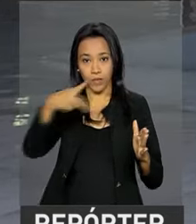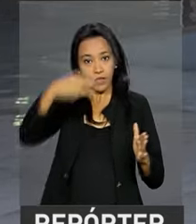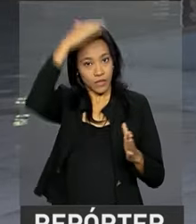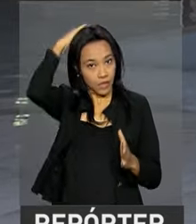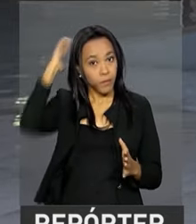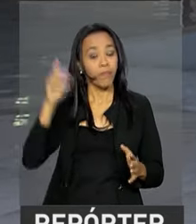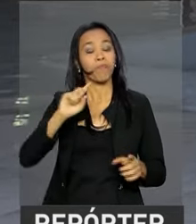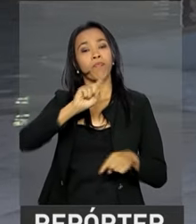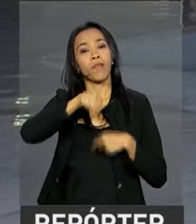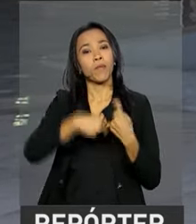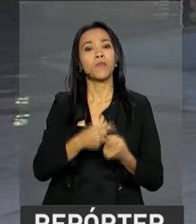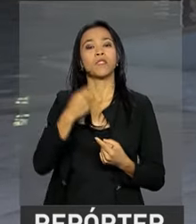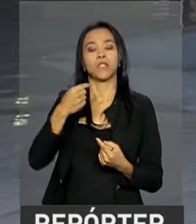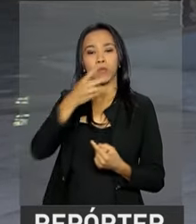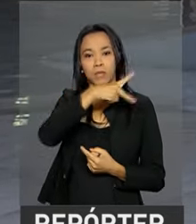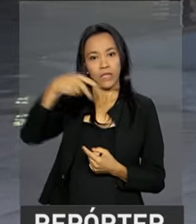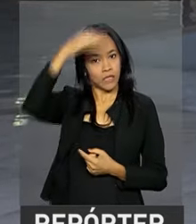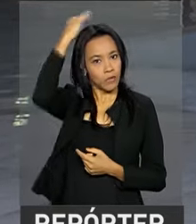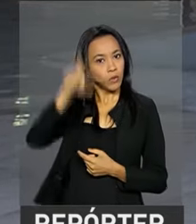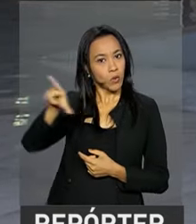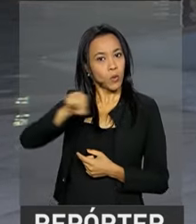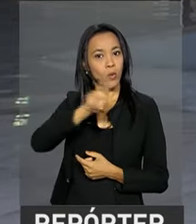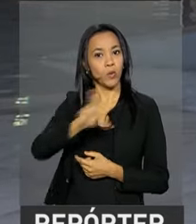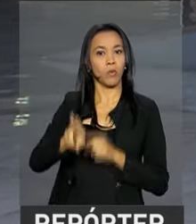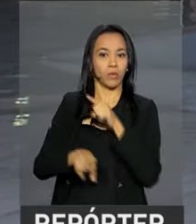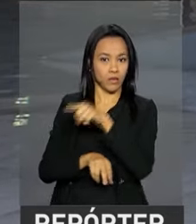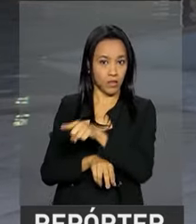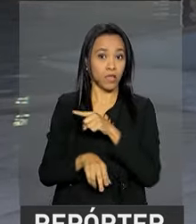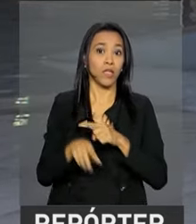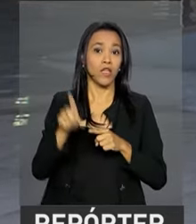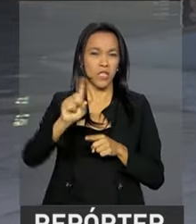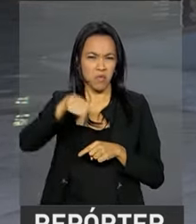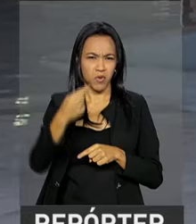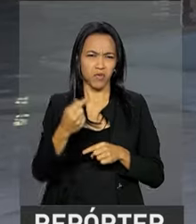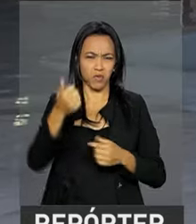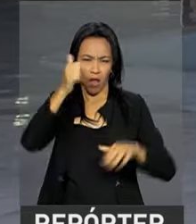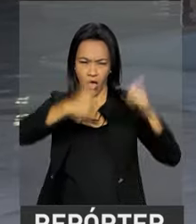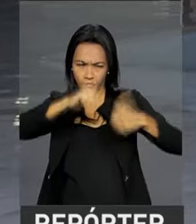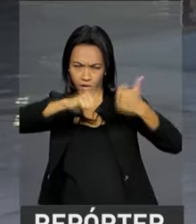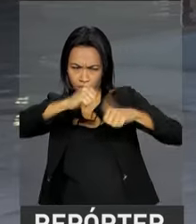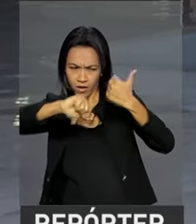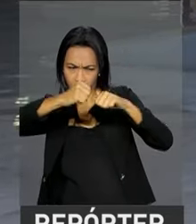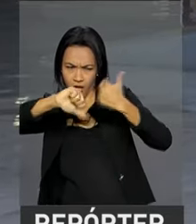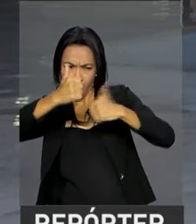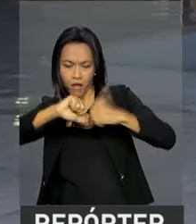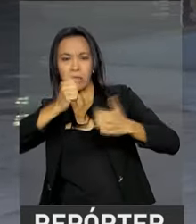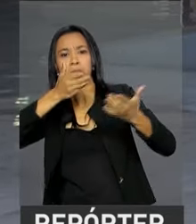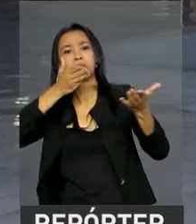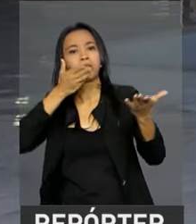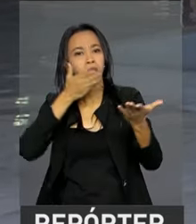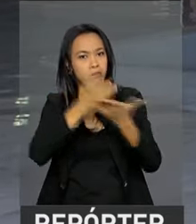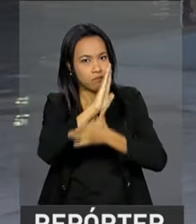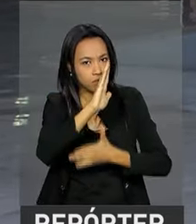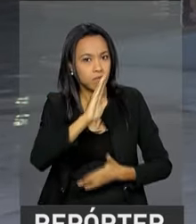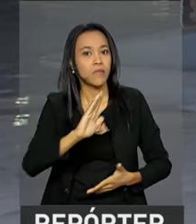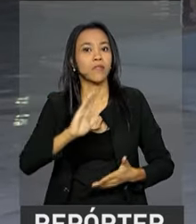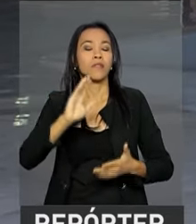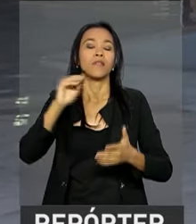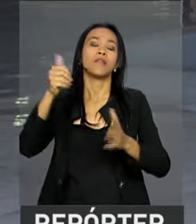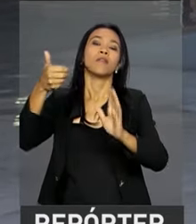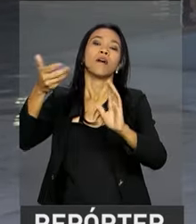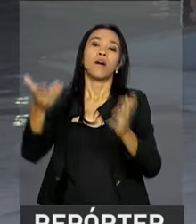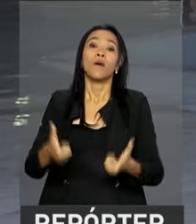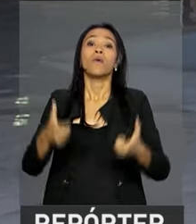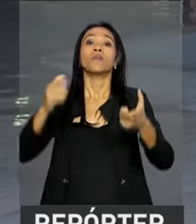indicação pelo presidente temer o nome de Alexandre de Moraes foi sabatinado e aprovado no senado federal e hoje Portanto ele